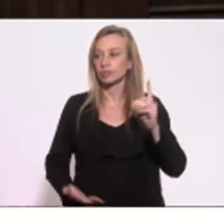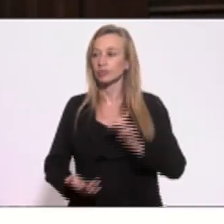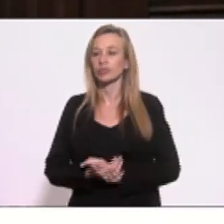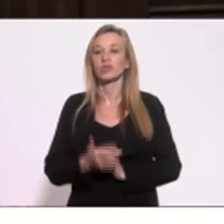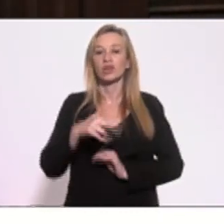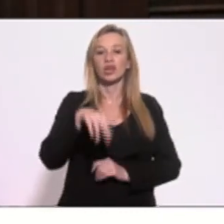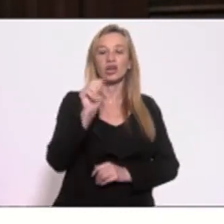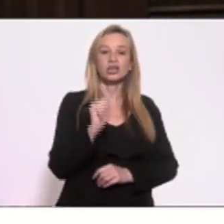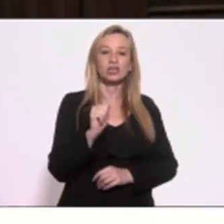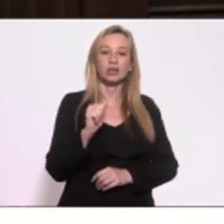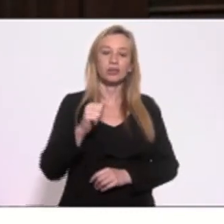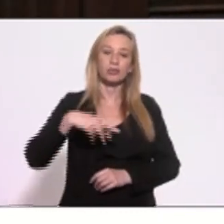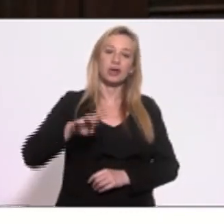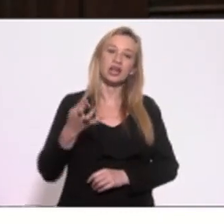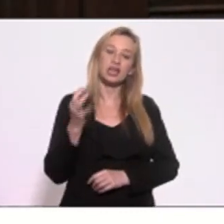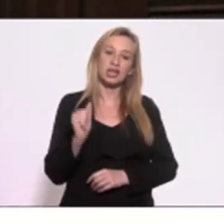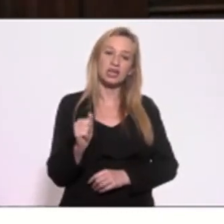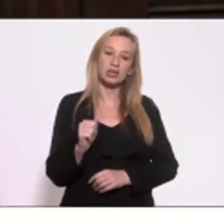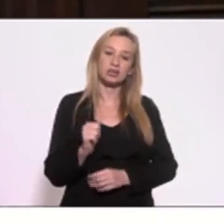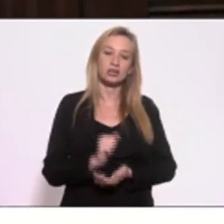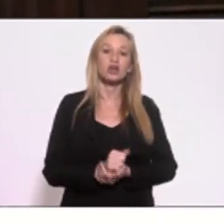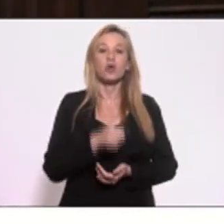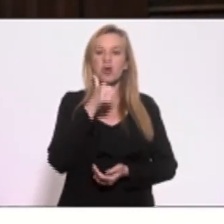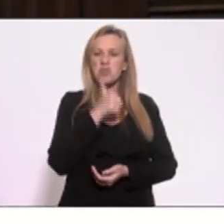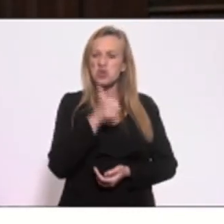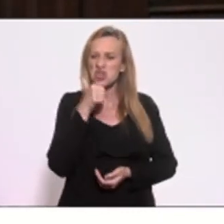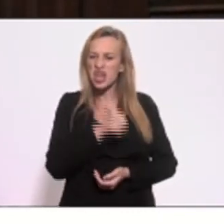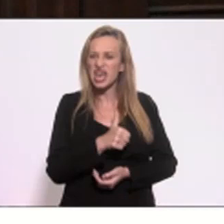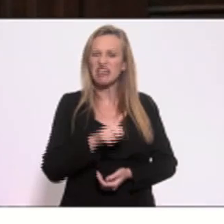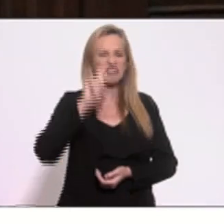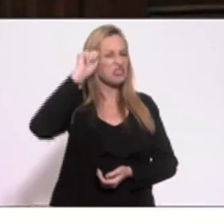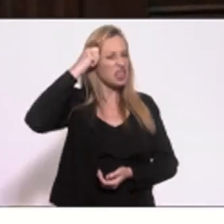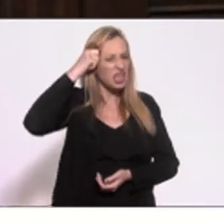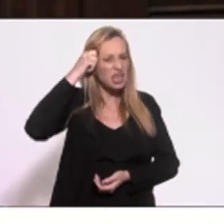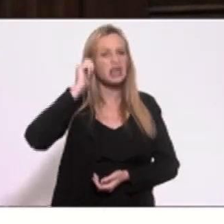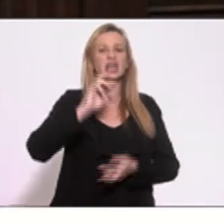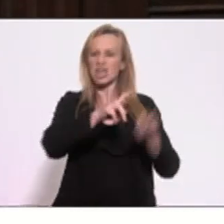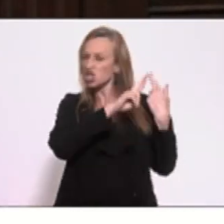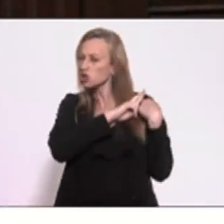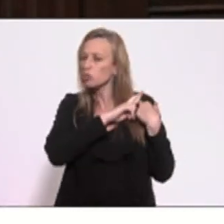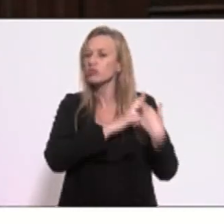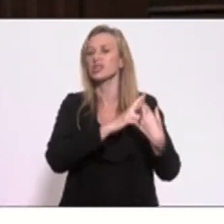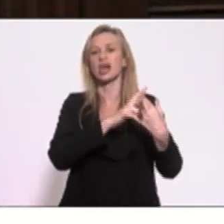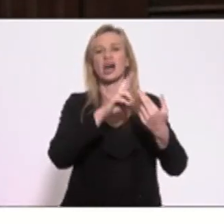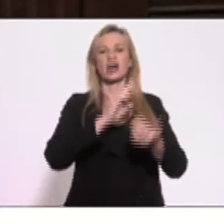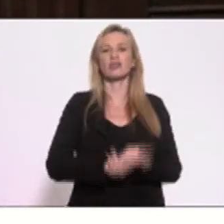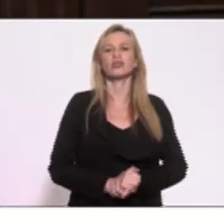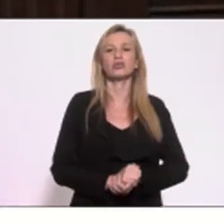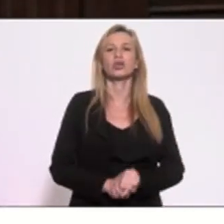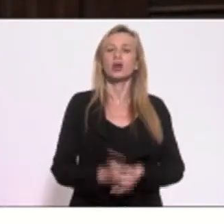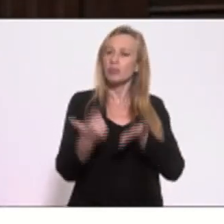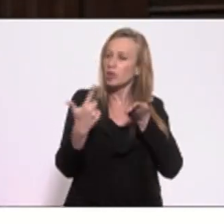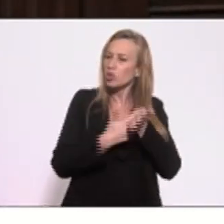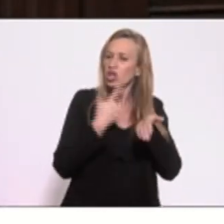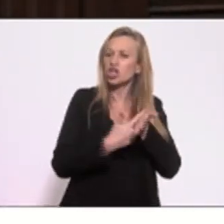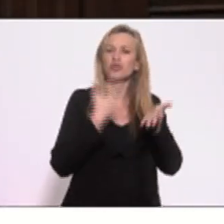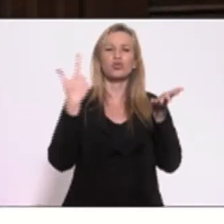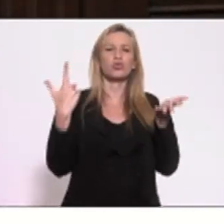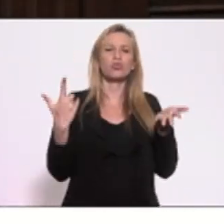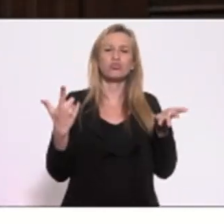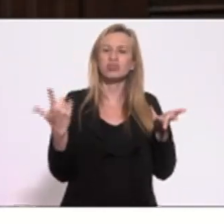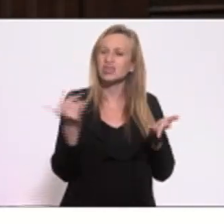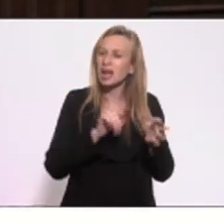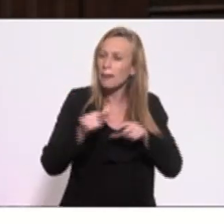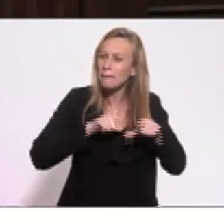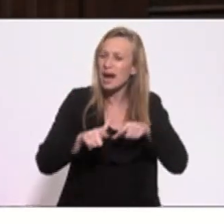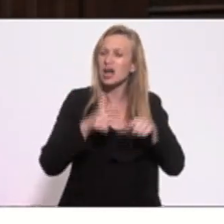Ana Maria Gonçalves, uma mulher negra responsável pelo livro, uma